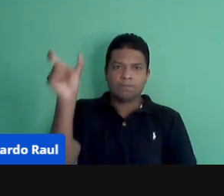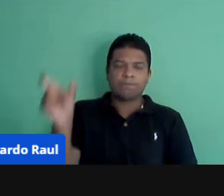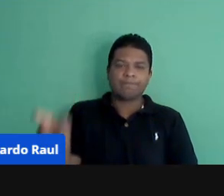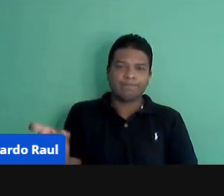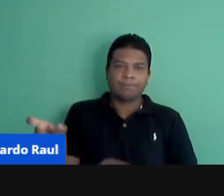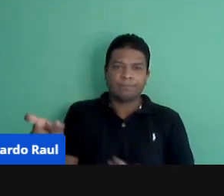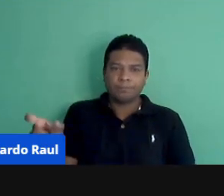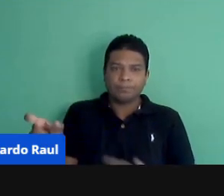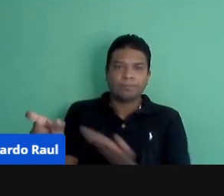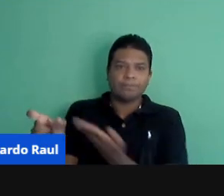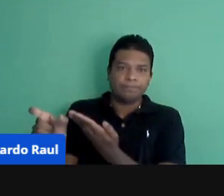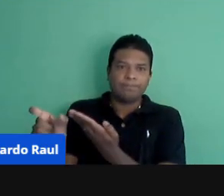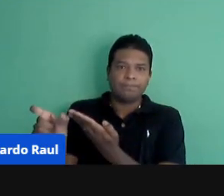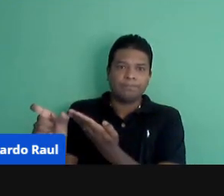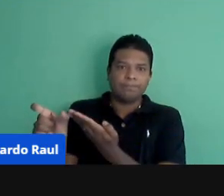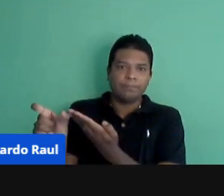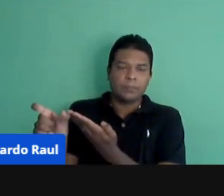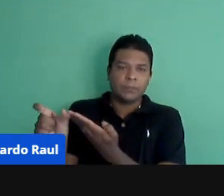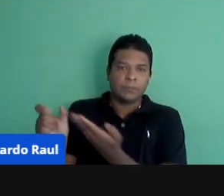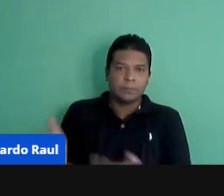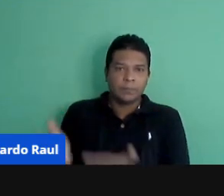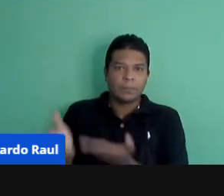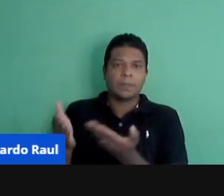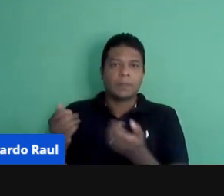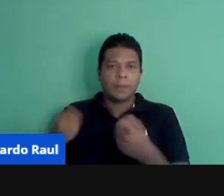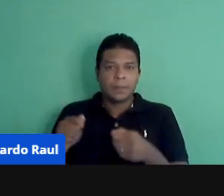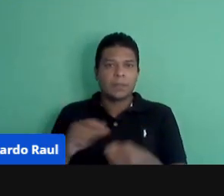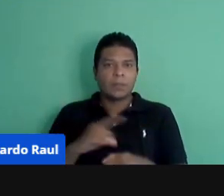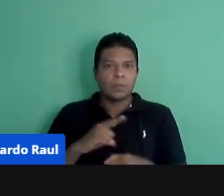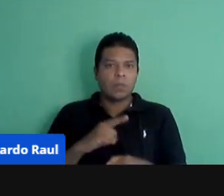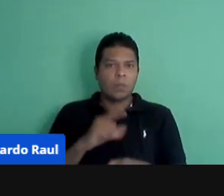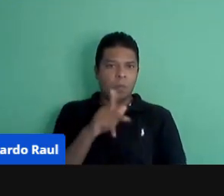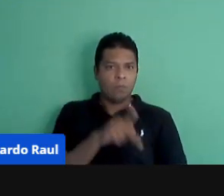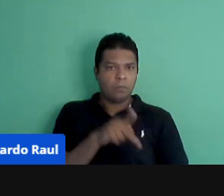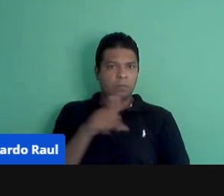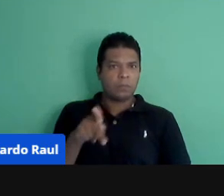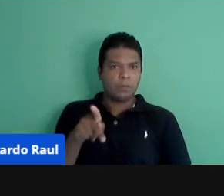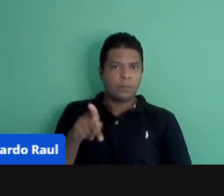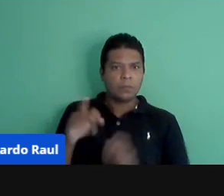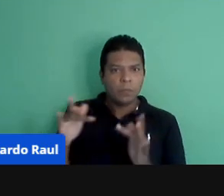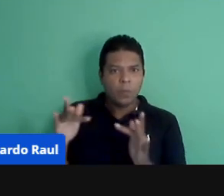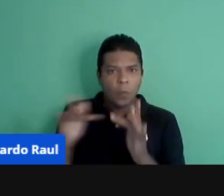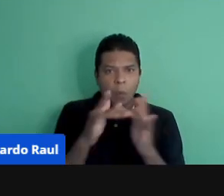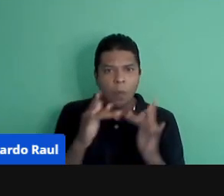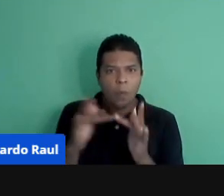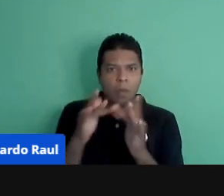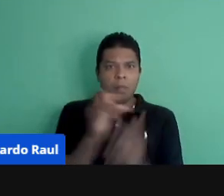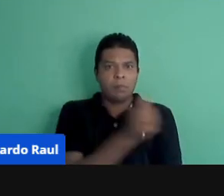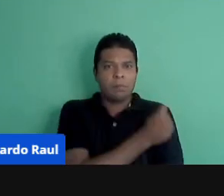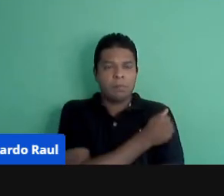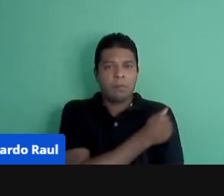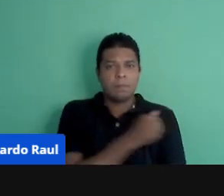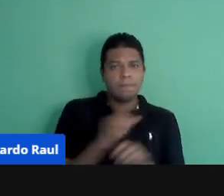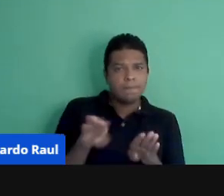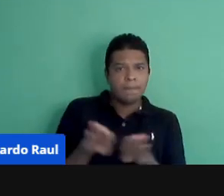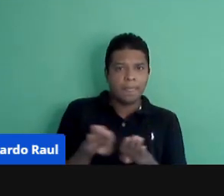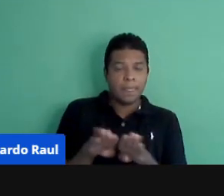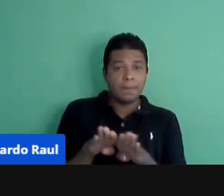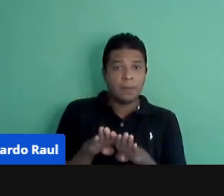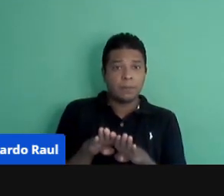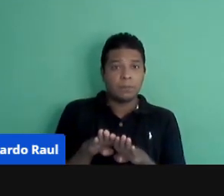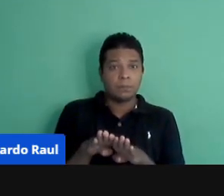se efetivar, né? Tem que ter o professor ali em contato com o aluno. E eu também, na minha